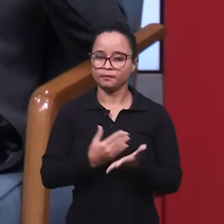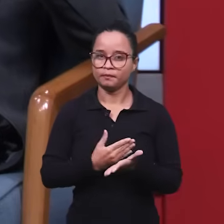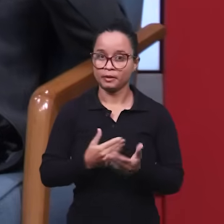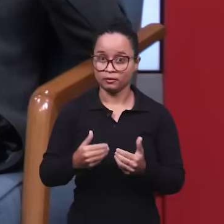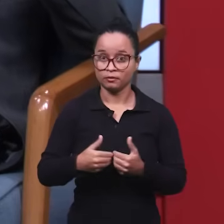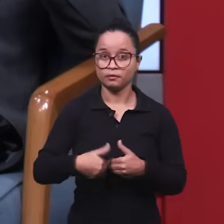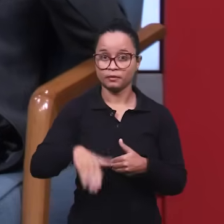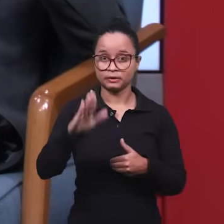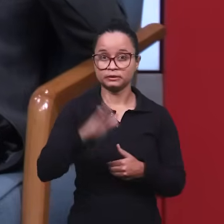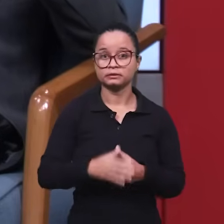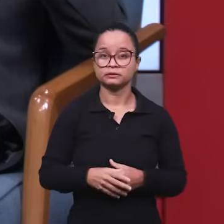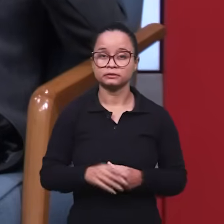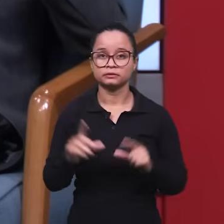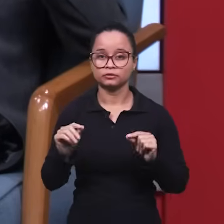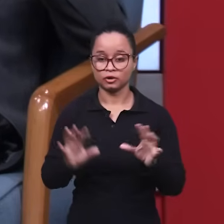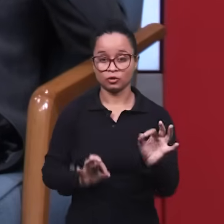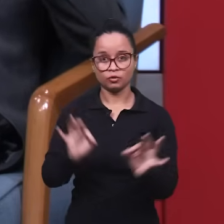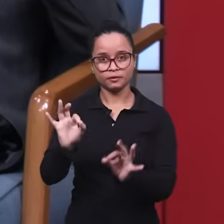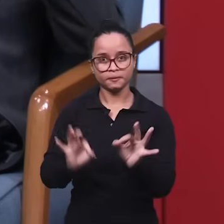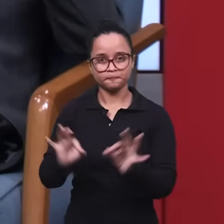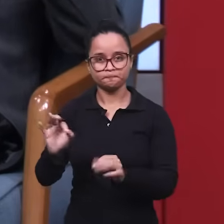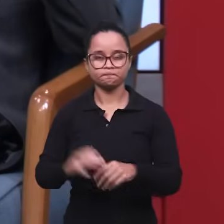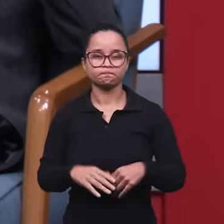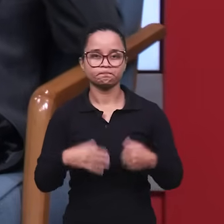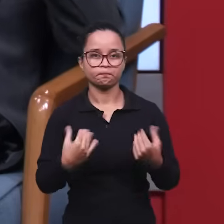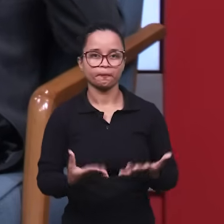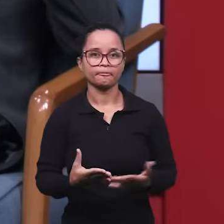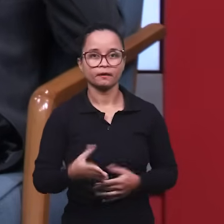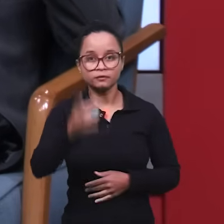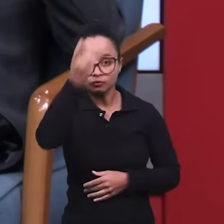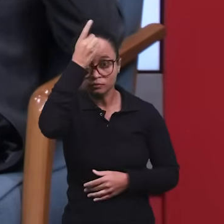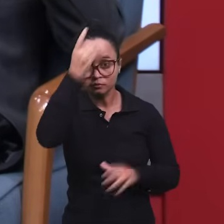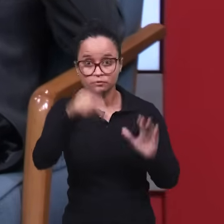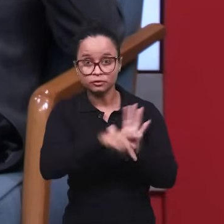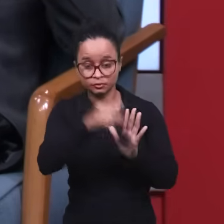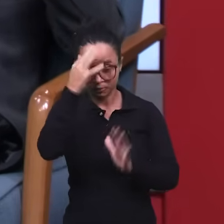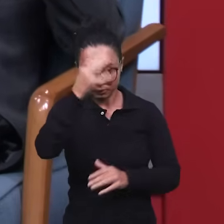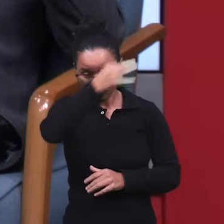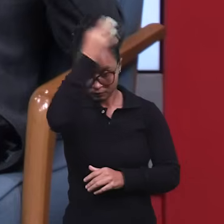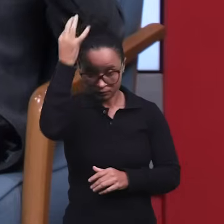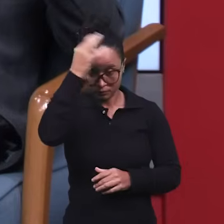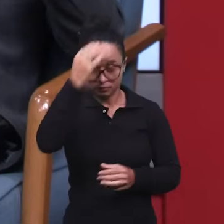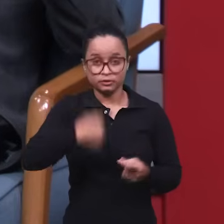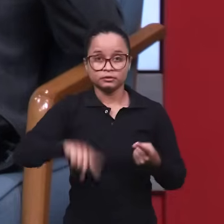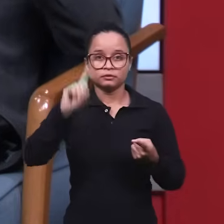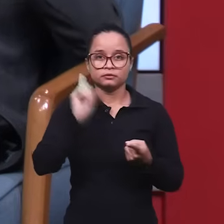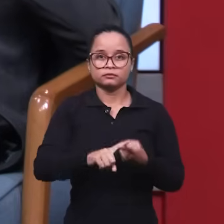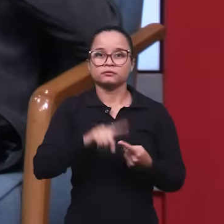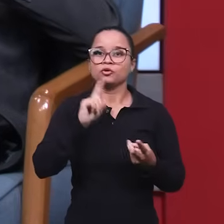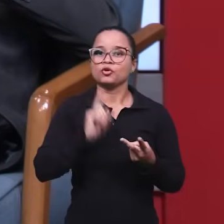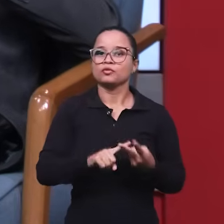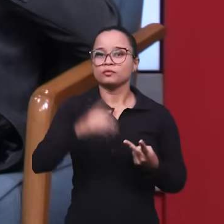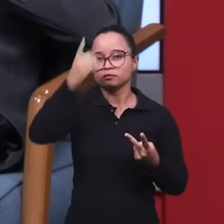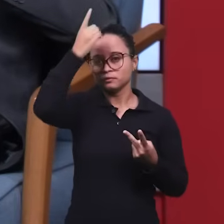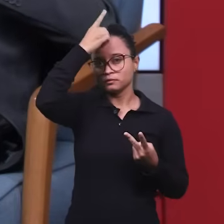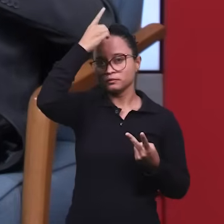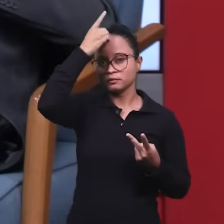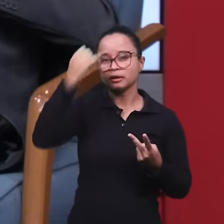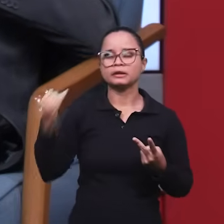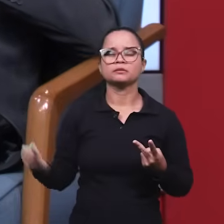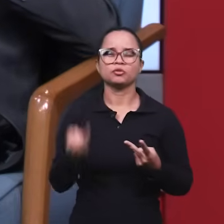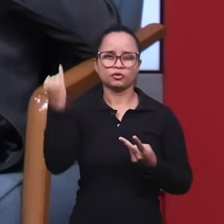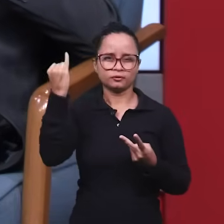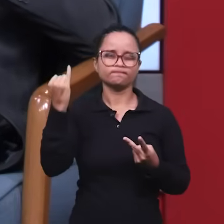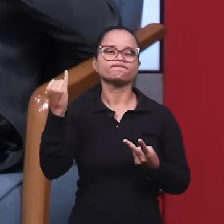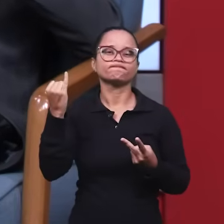vamos partir da disciplina. A disciplina dos dons espirituais. Então, ele coloca 2 dons aqui que